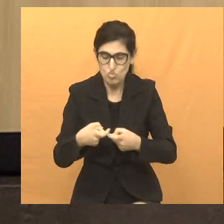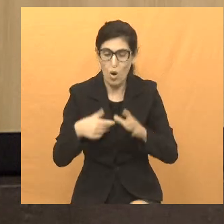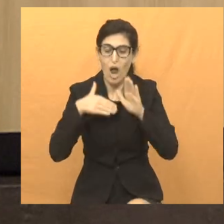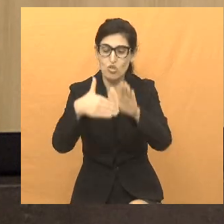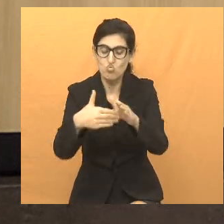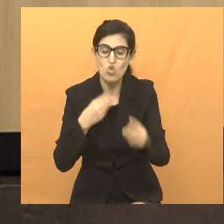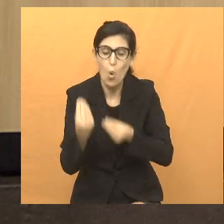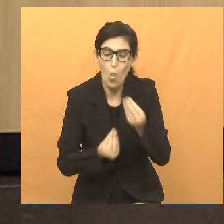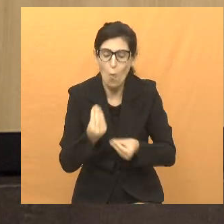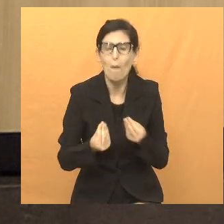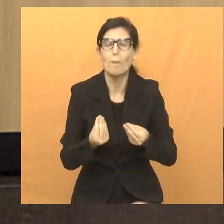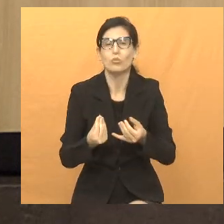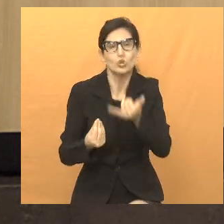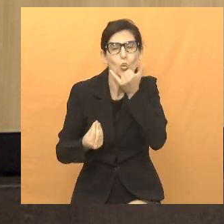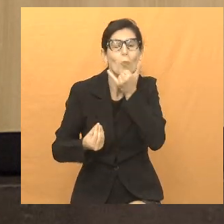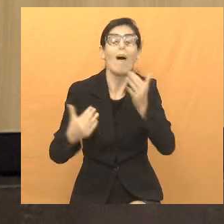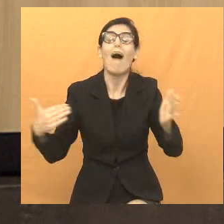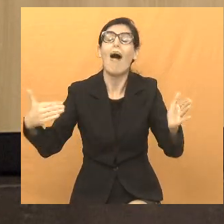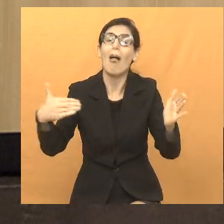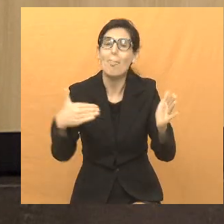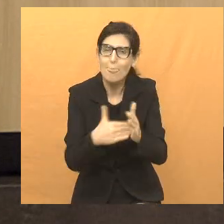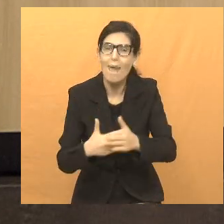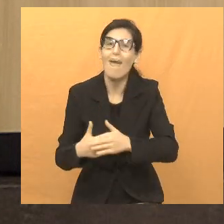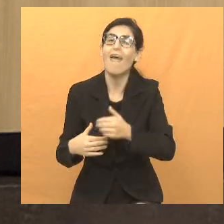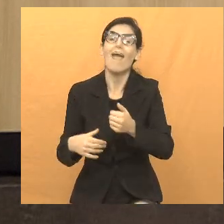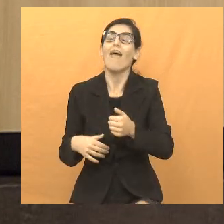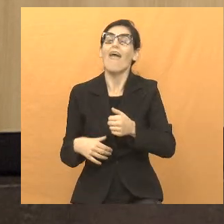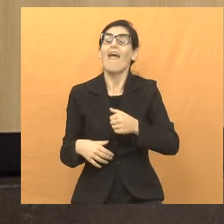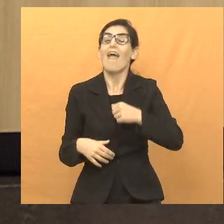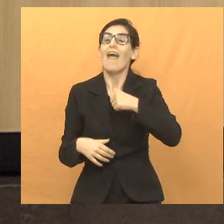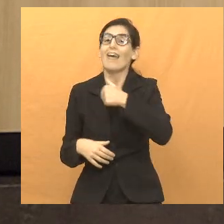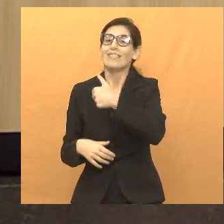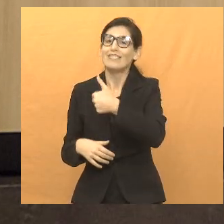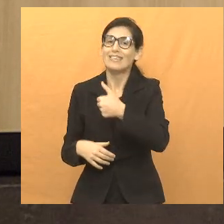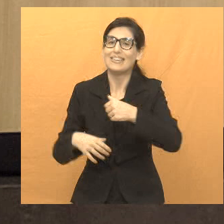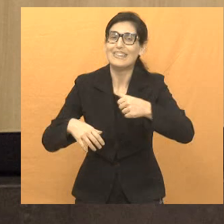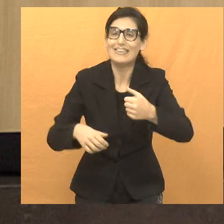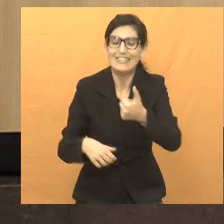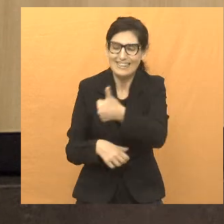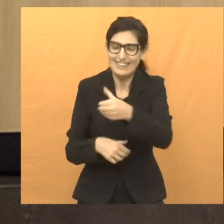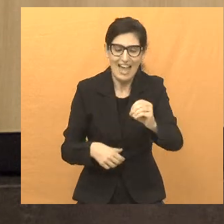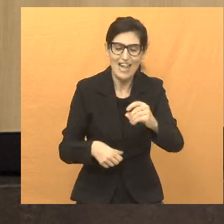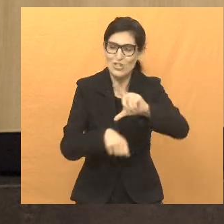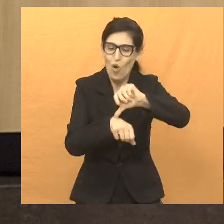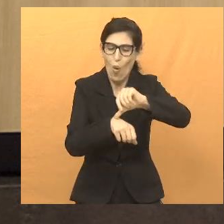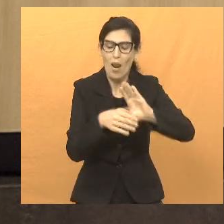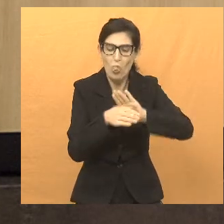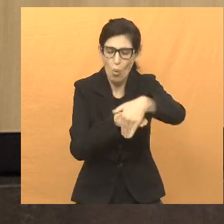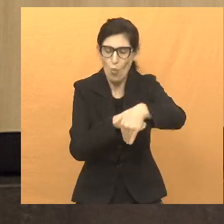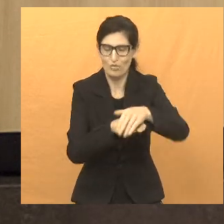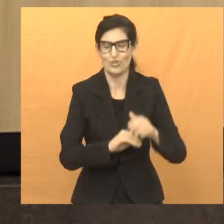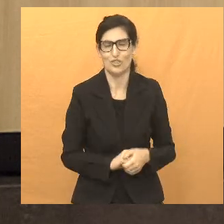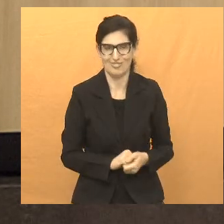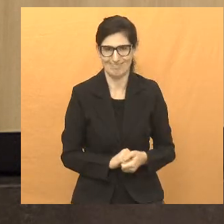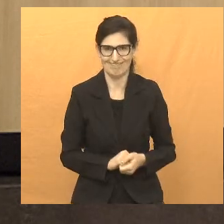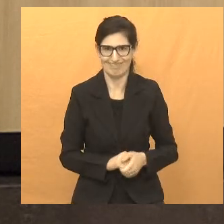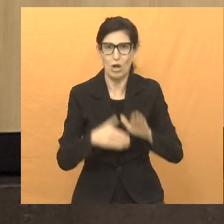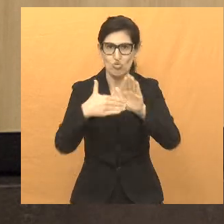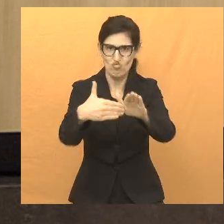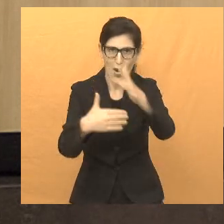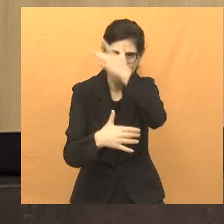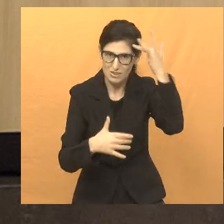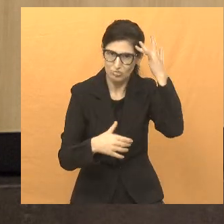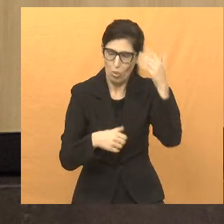vai poder não ser o médico 40 horas, porque qual é a grande dificuldade no mercado profissional médico? É